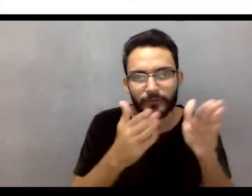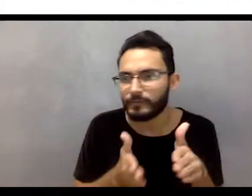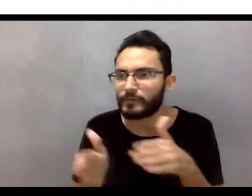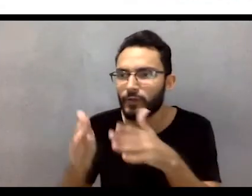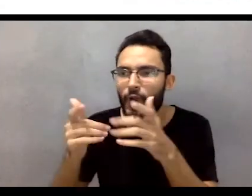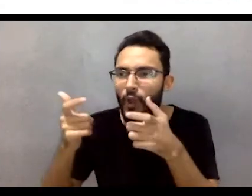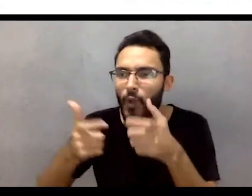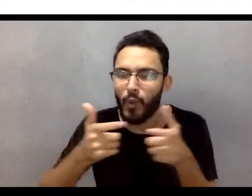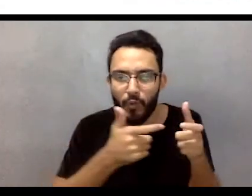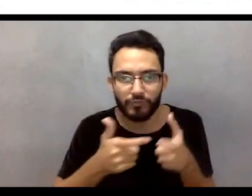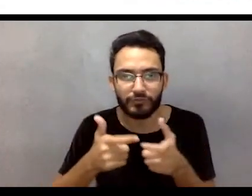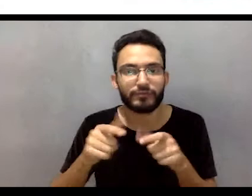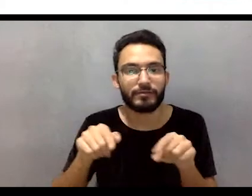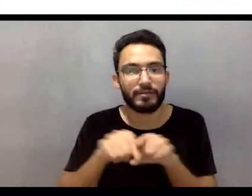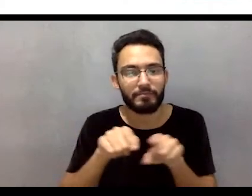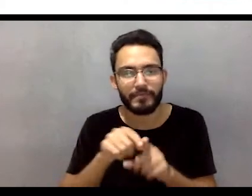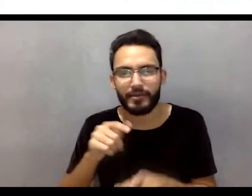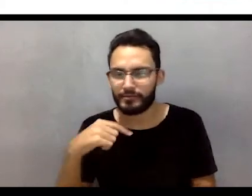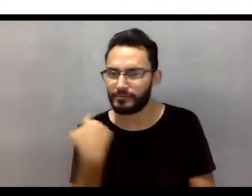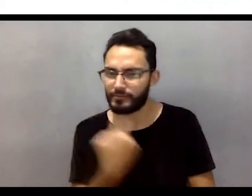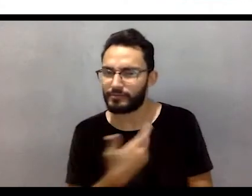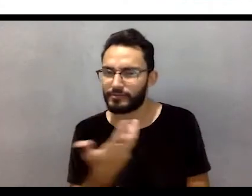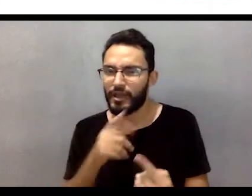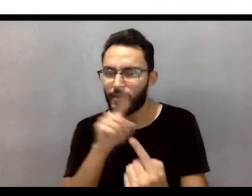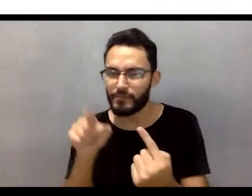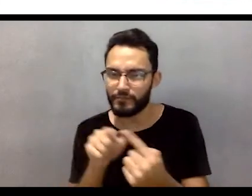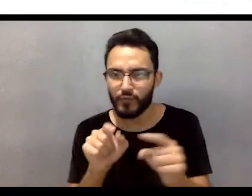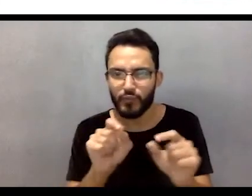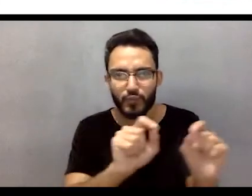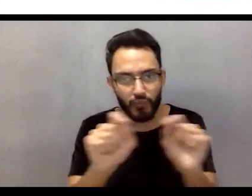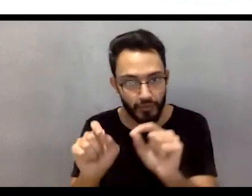nos resultados-chave que a gente quer atingir.